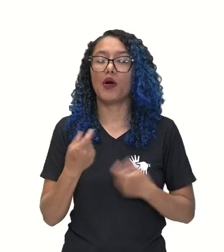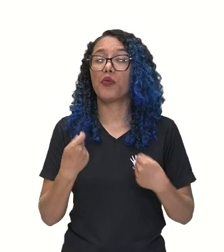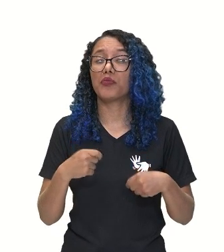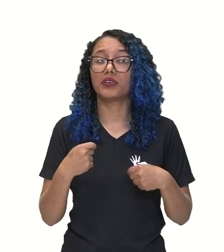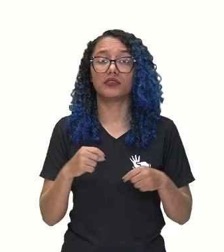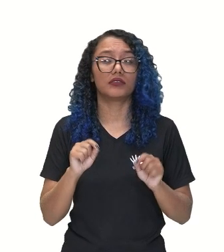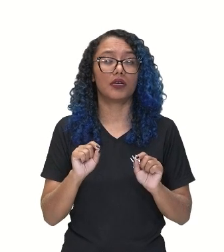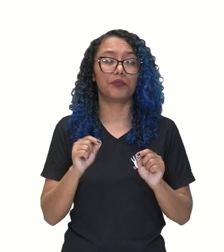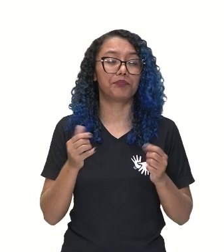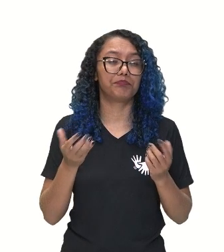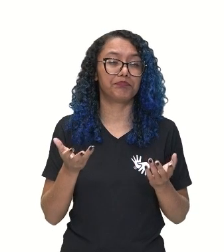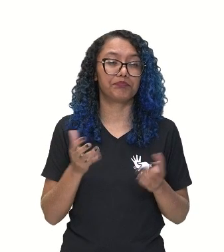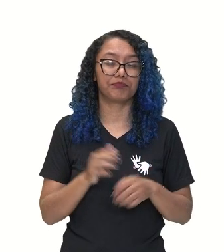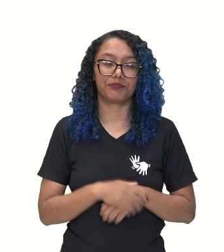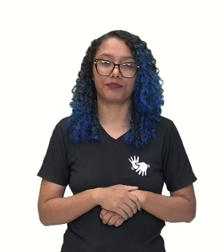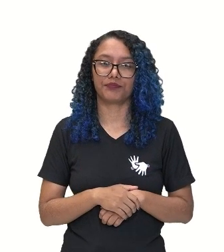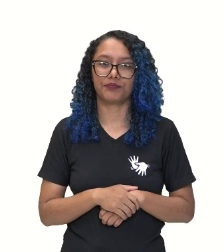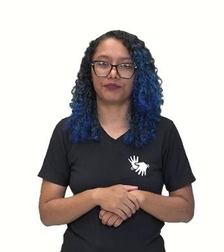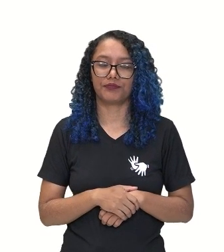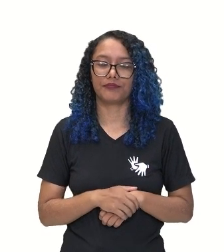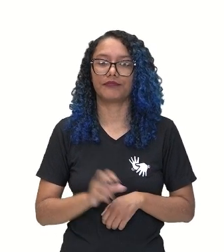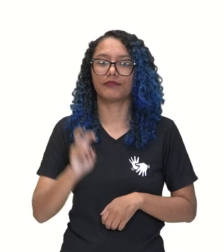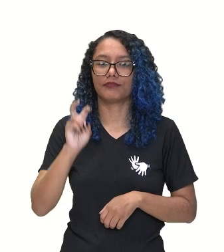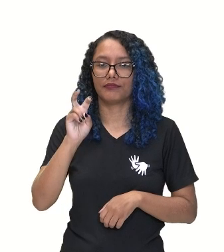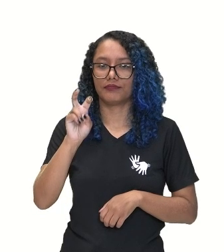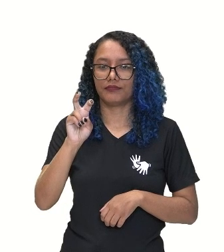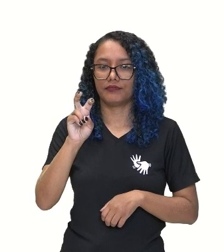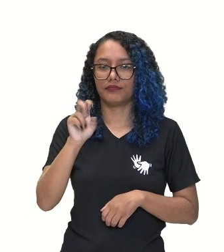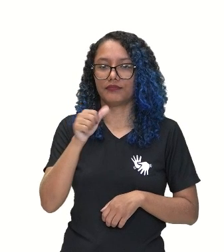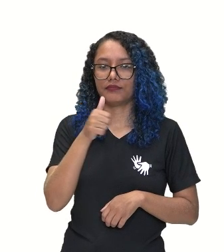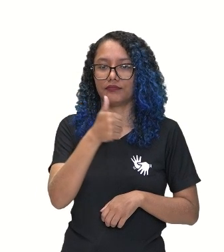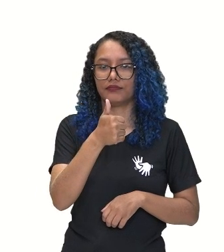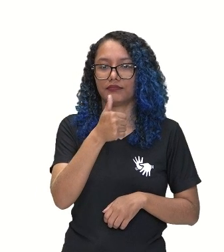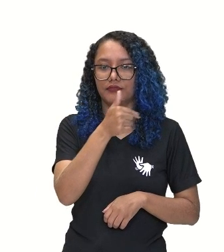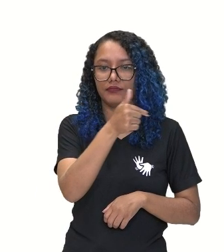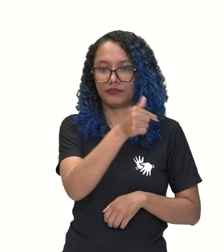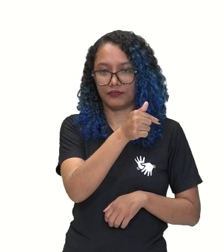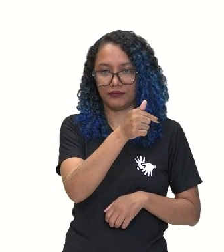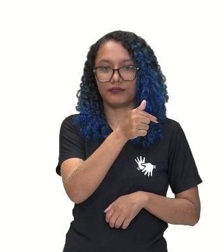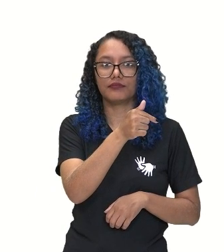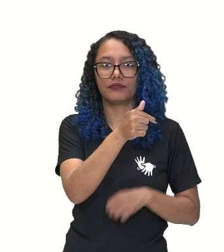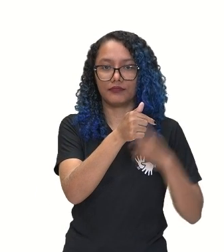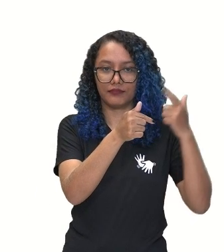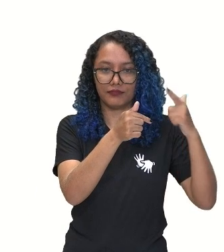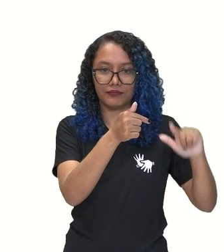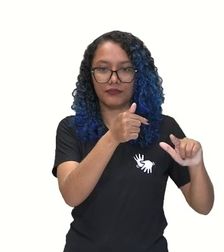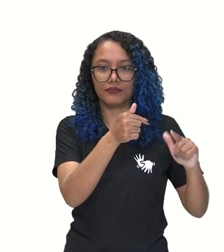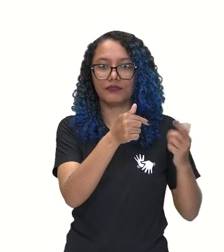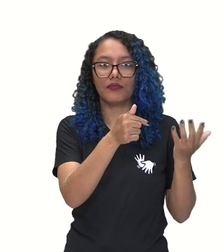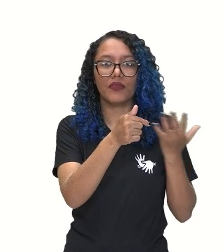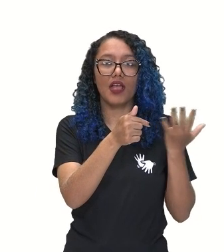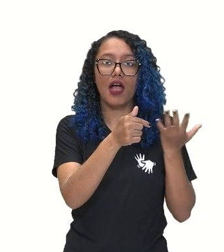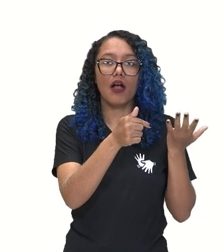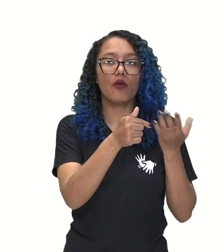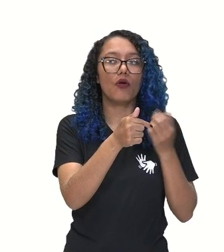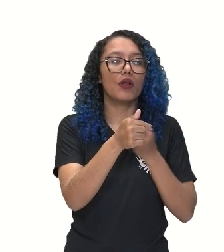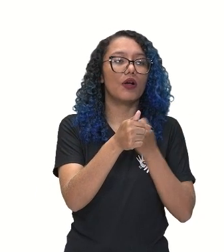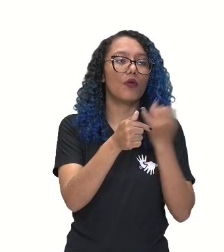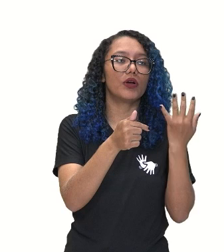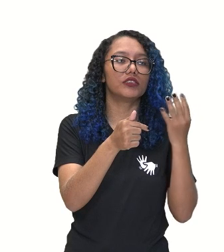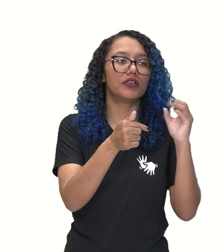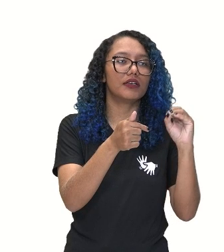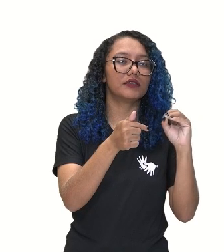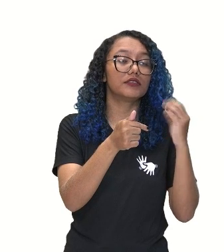fazer? Repita o 517 seguramente e agora observe a quantidade de zeros que